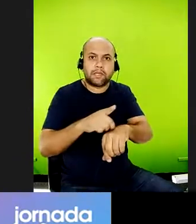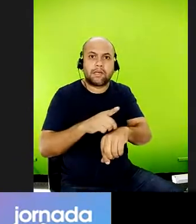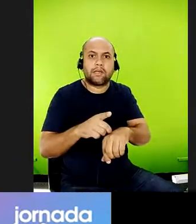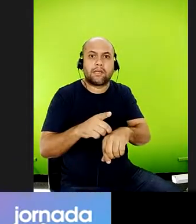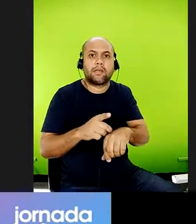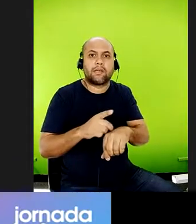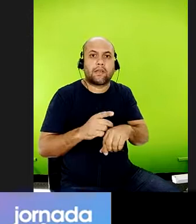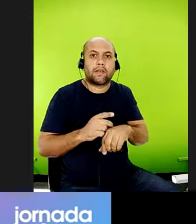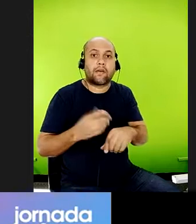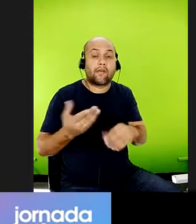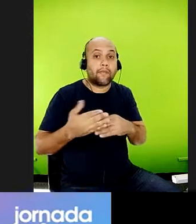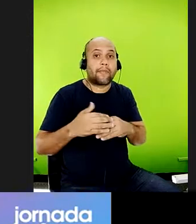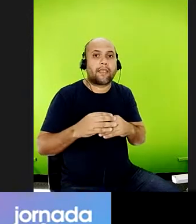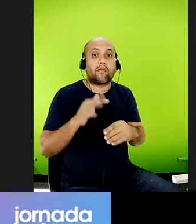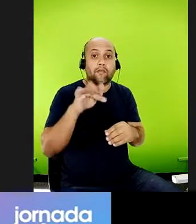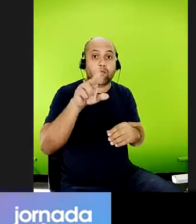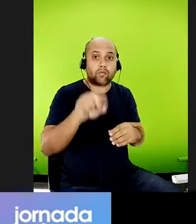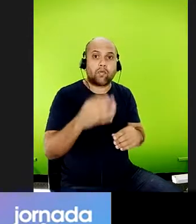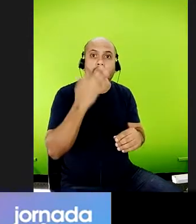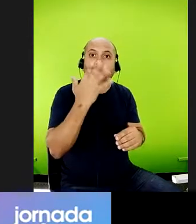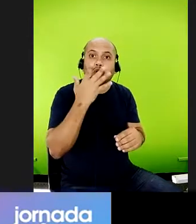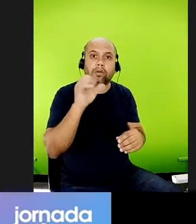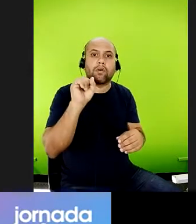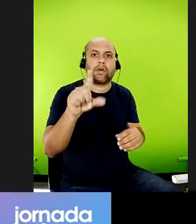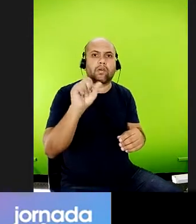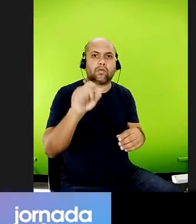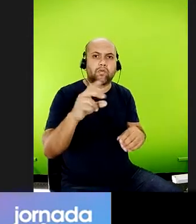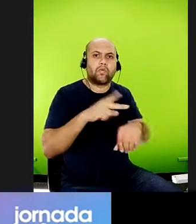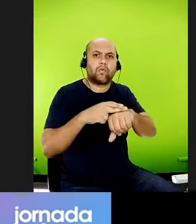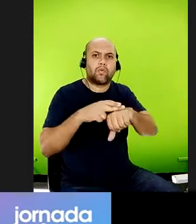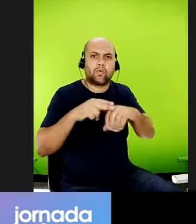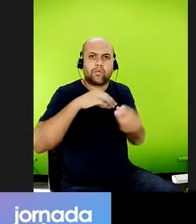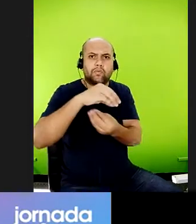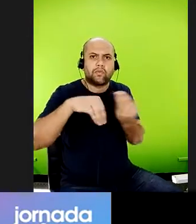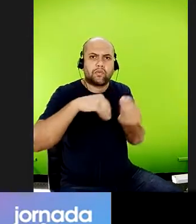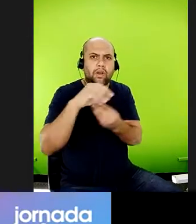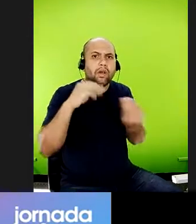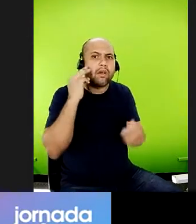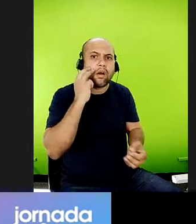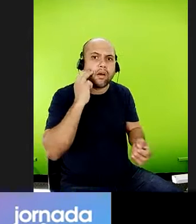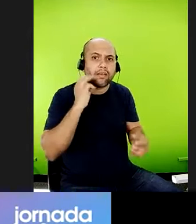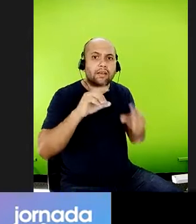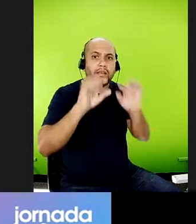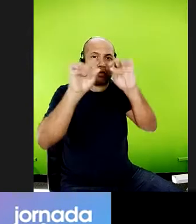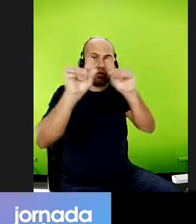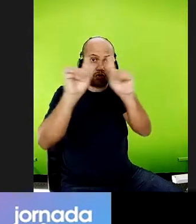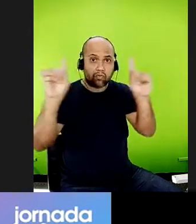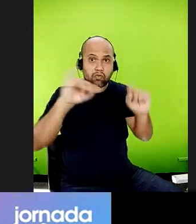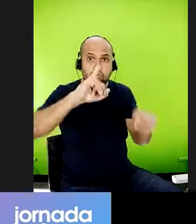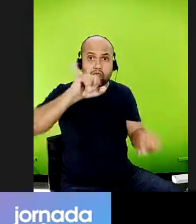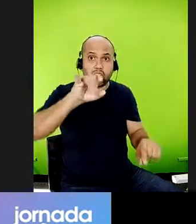fundo de tela ele é um fundo colorido de azul com roxo meio rosa e da escrita Jornada Para o Futuro